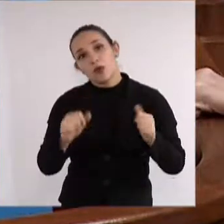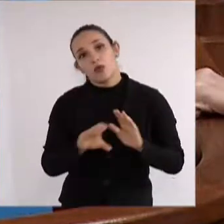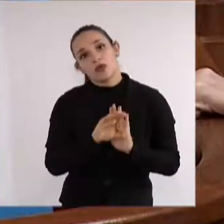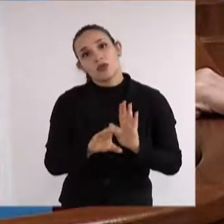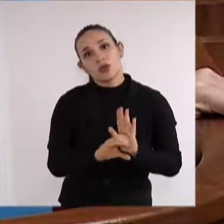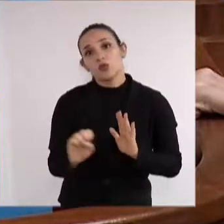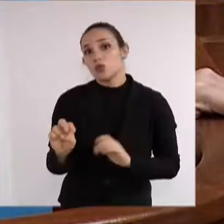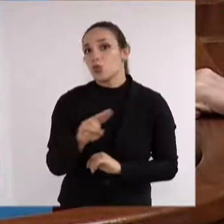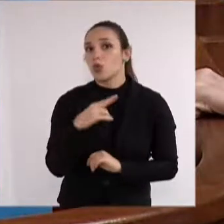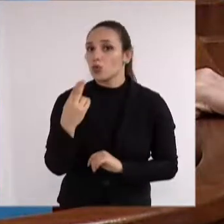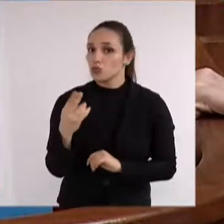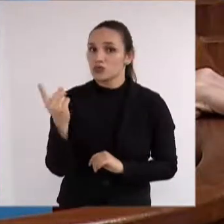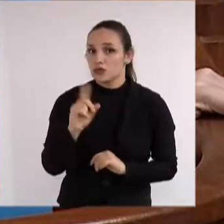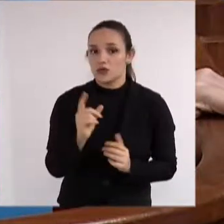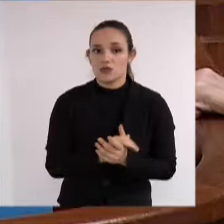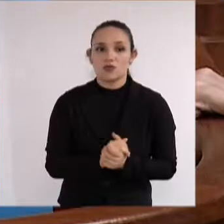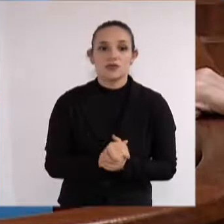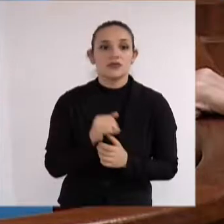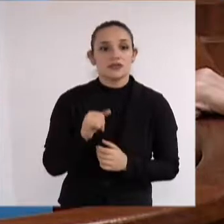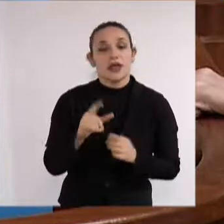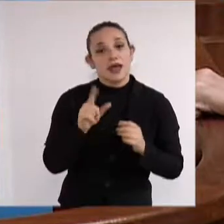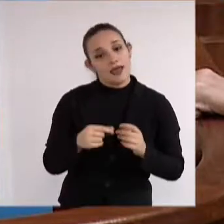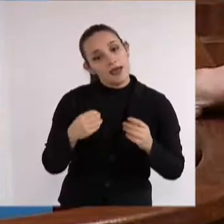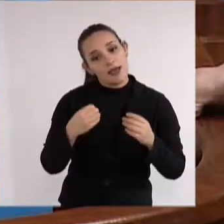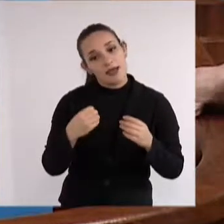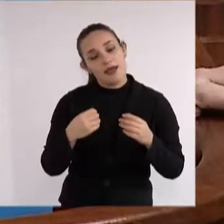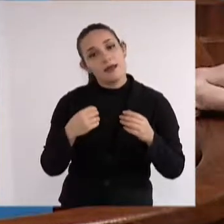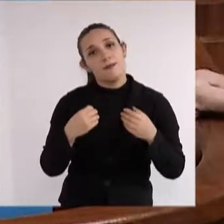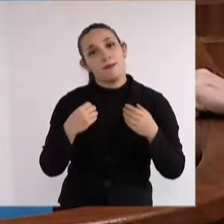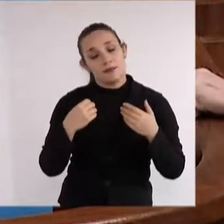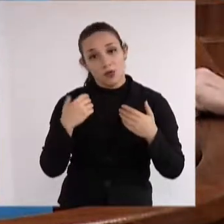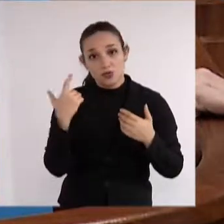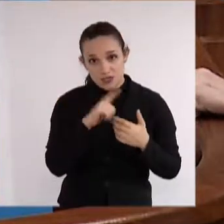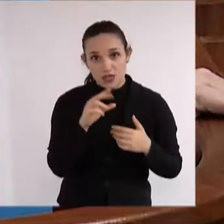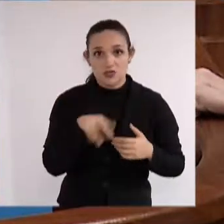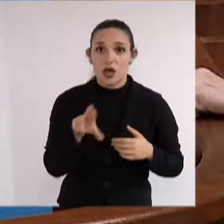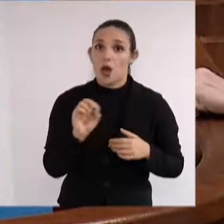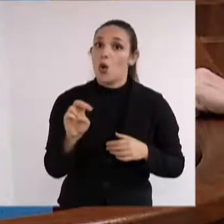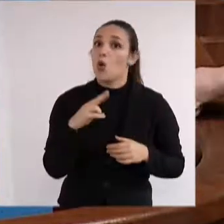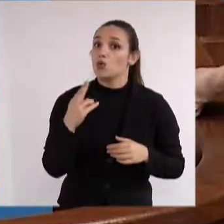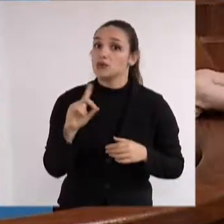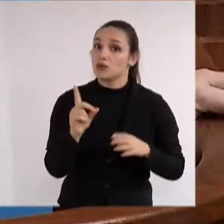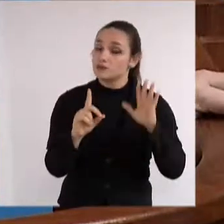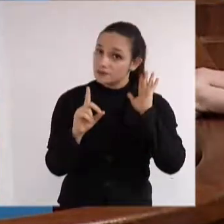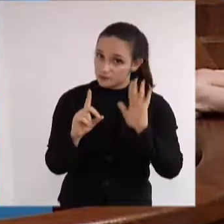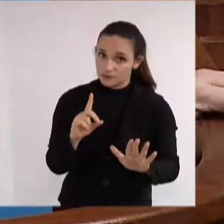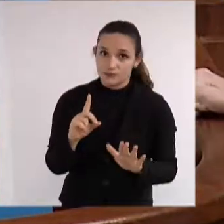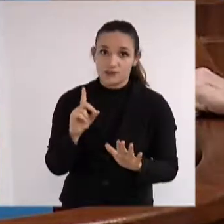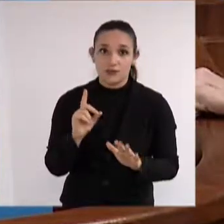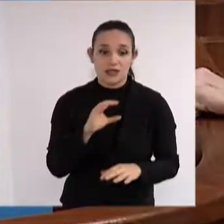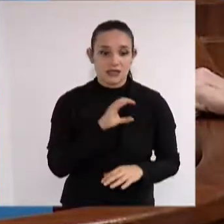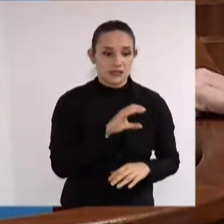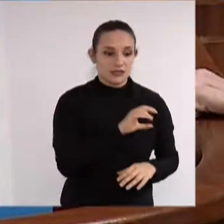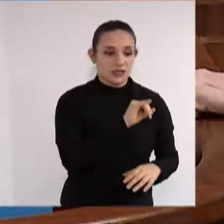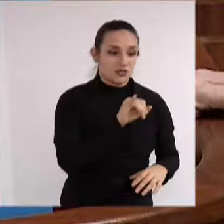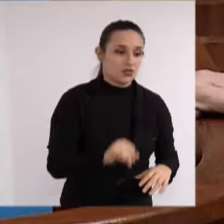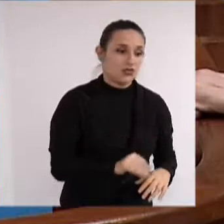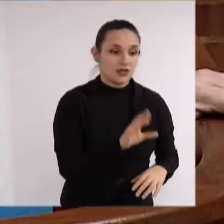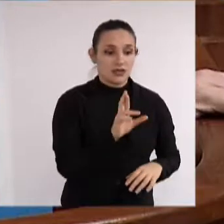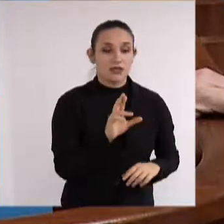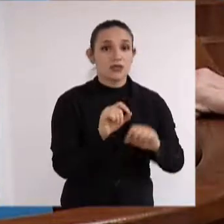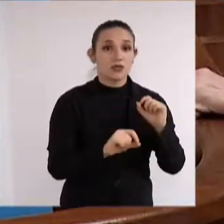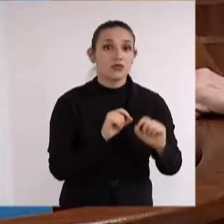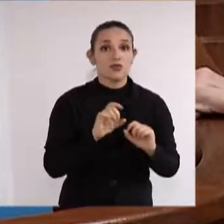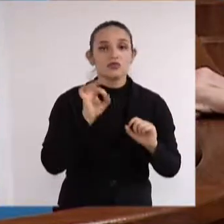ruim, se ele serve ou se ele não serve. A análise da Comissão de Constituição, Justiça e Redação